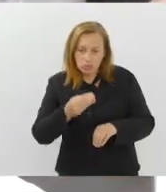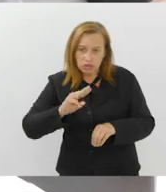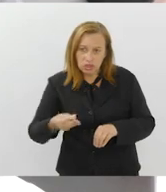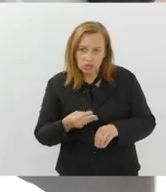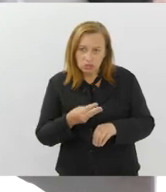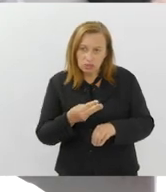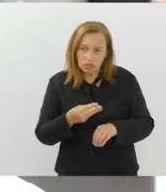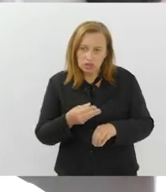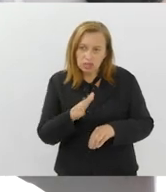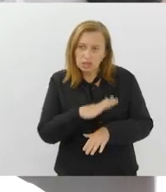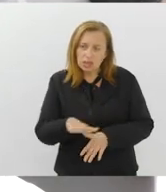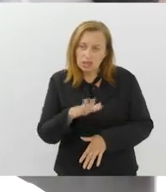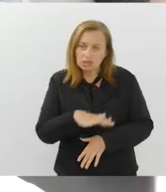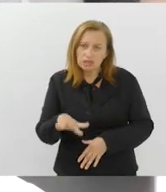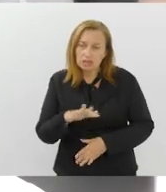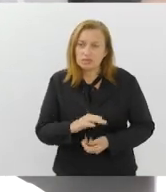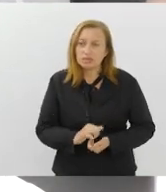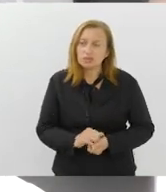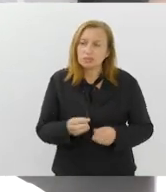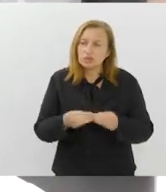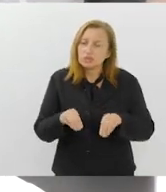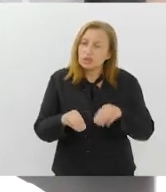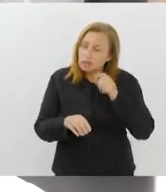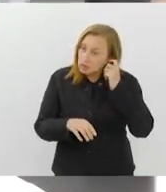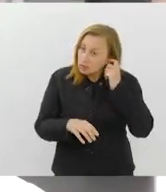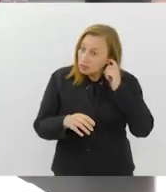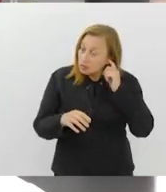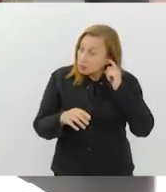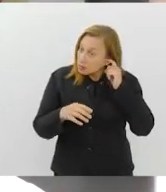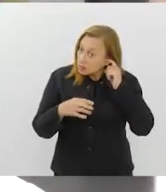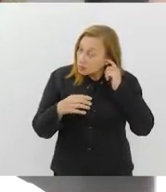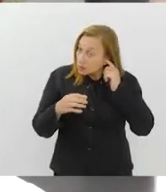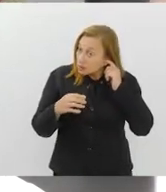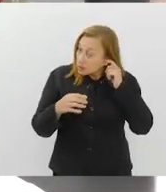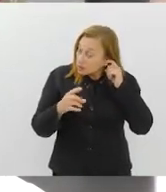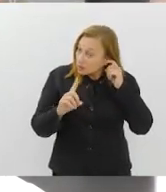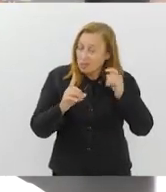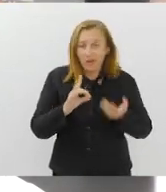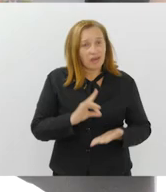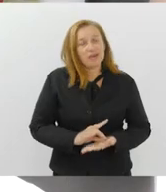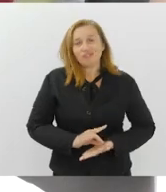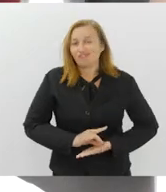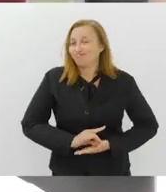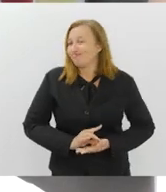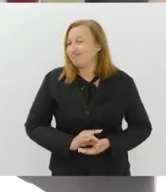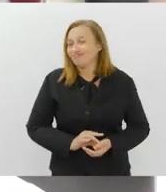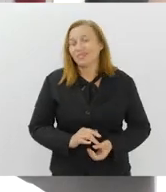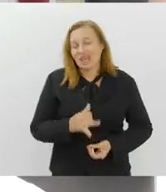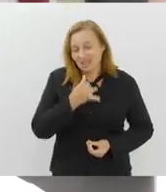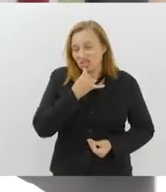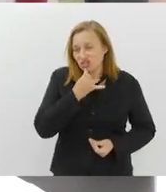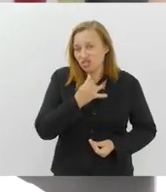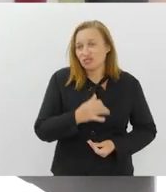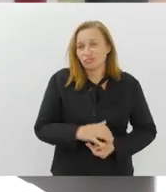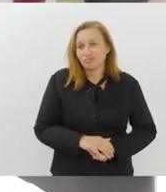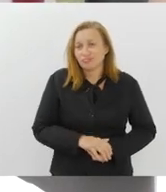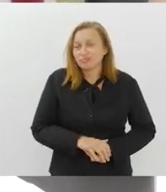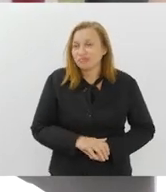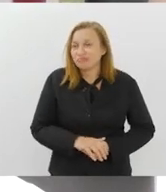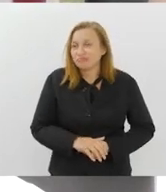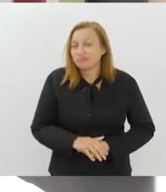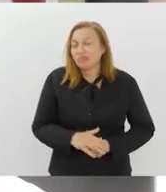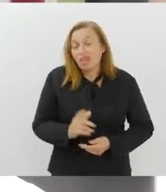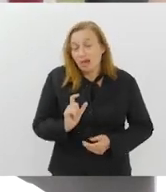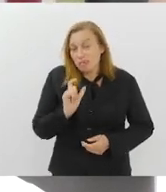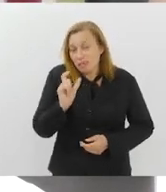1.000, 2.000, 3.000 crianças. O presidente. Isso é surreal para mim. Isso é triste para mim. Essa é a única palavra